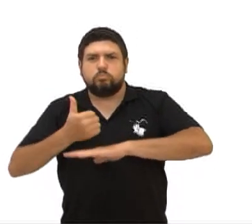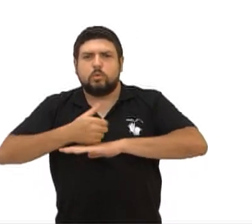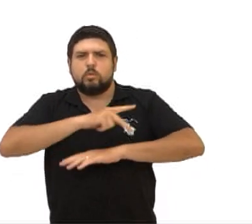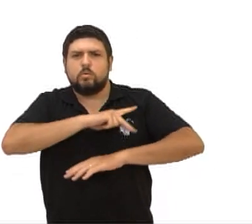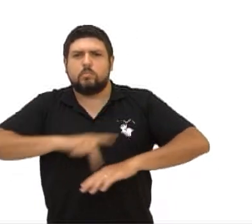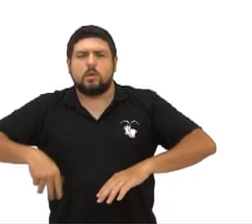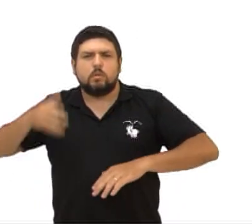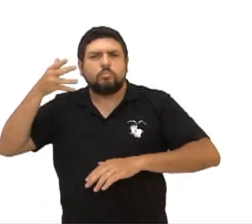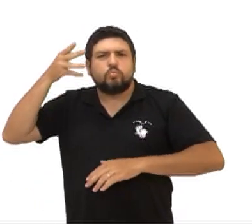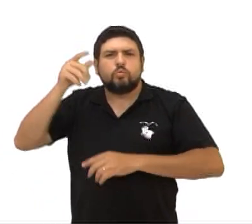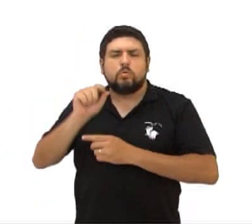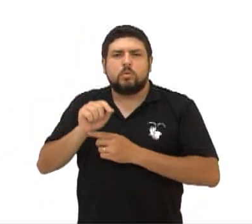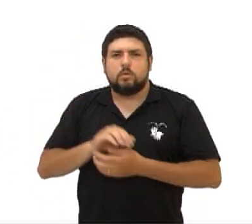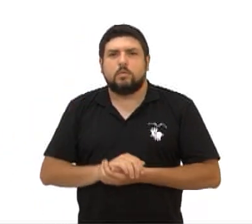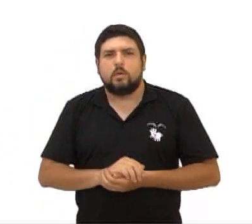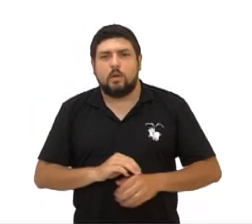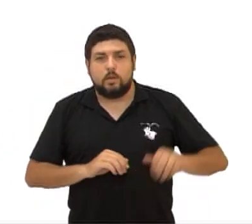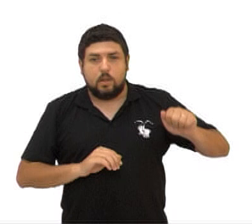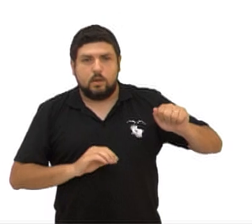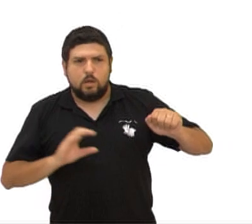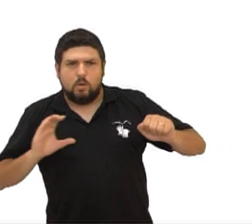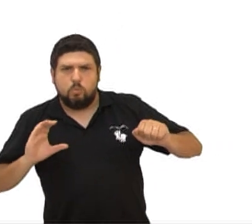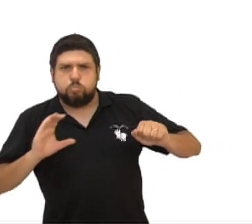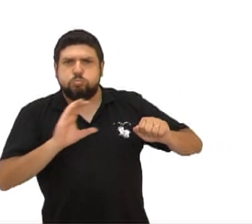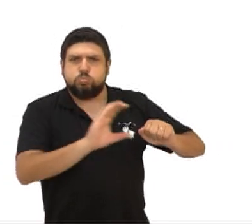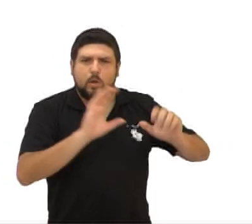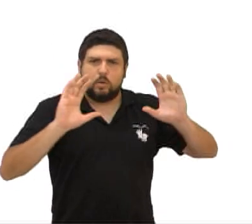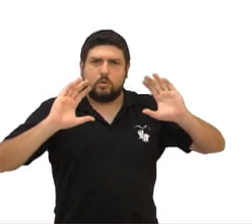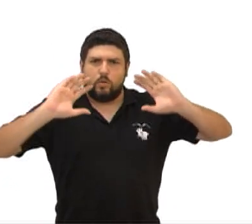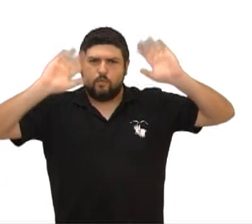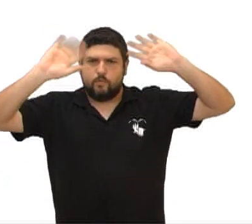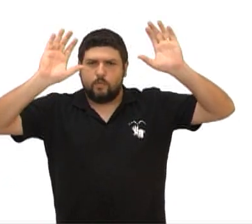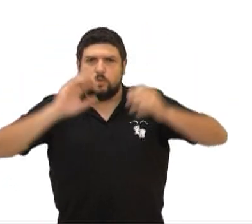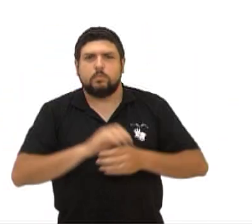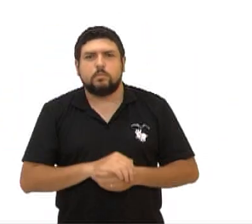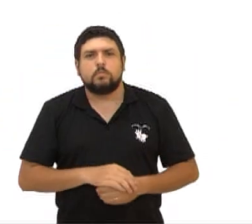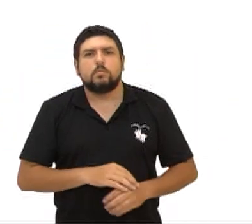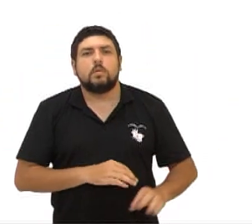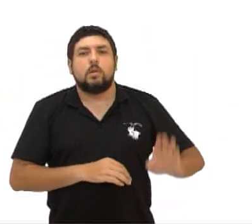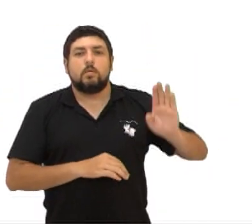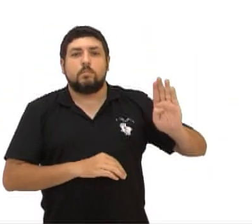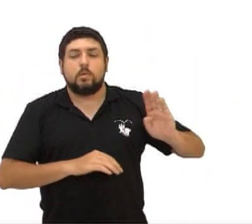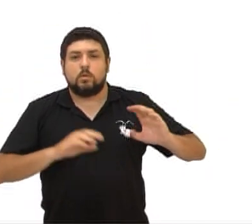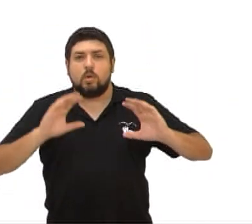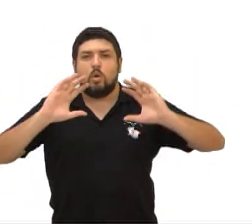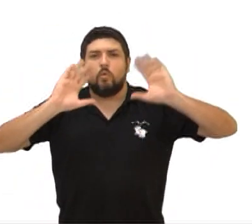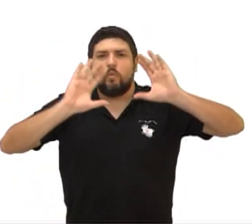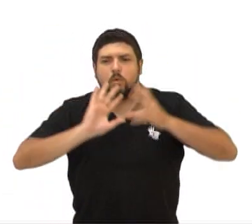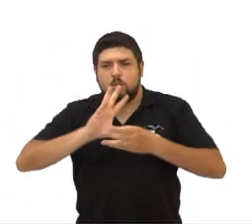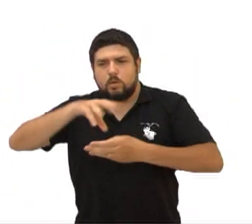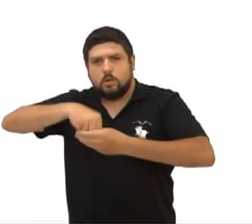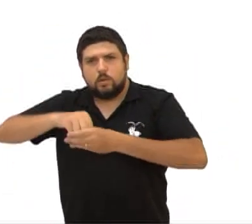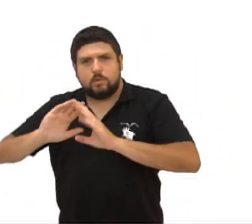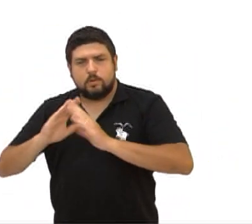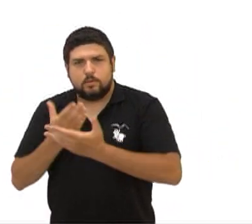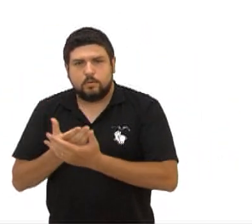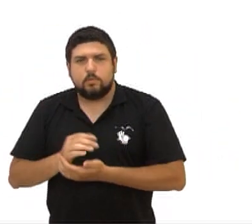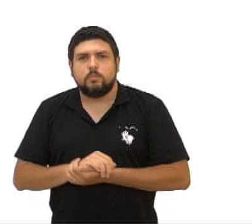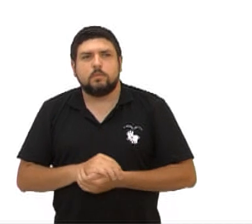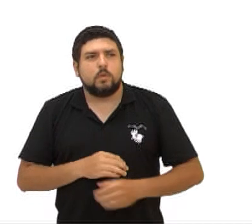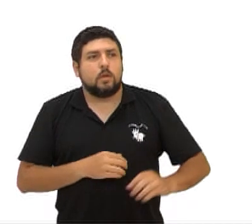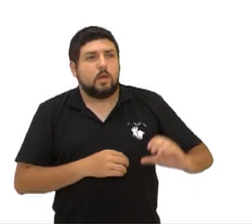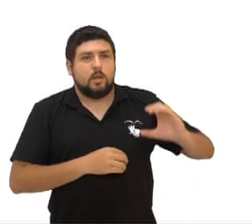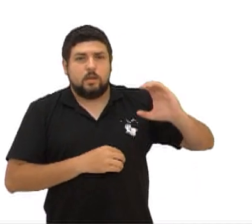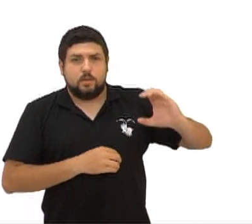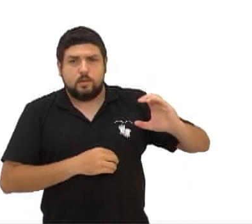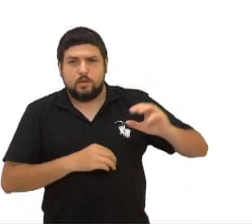A, investimento financeiro no voleibol. B, inserção do vôlei no ensino escolar. Ou C,